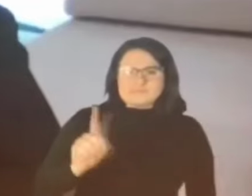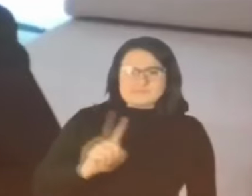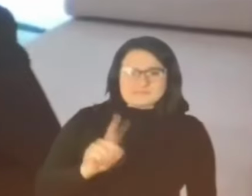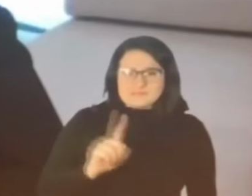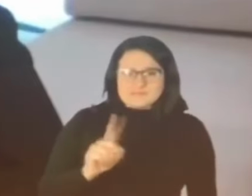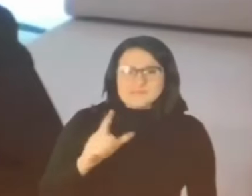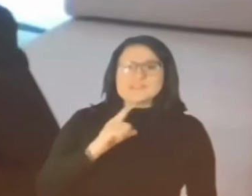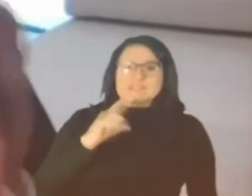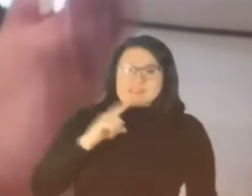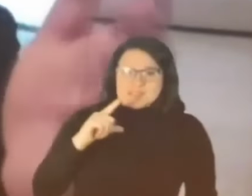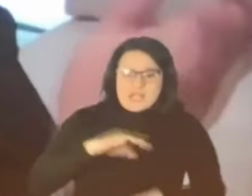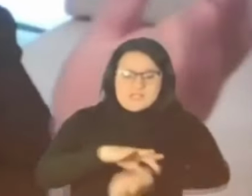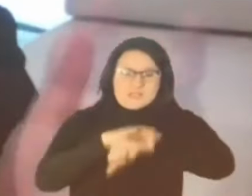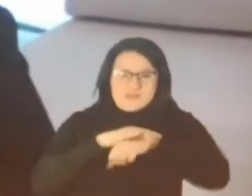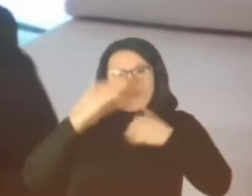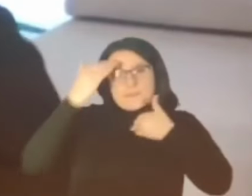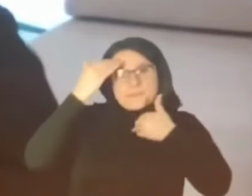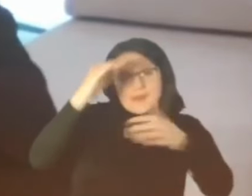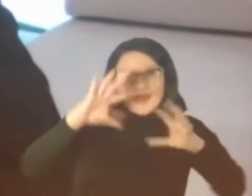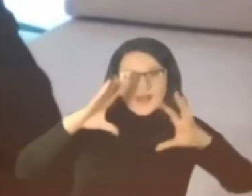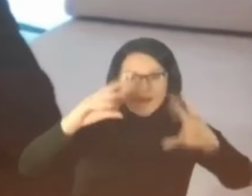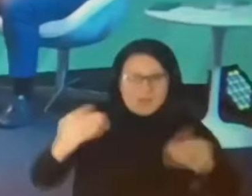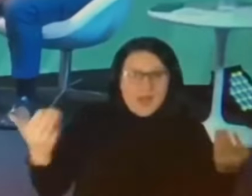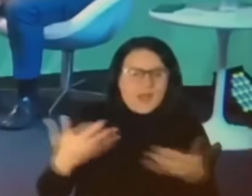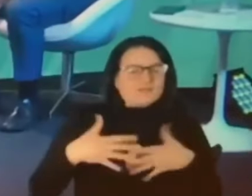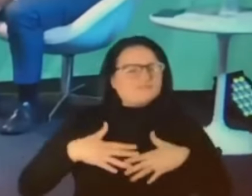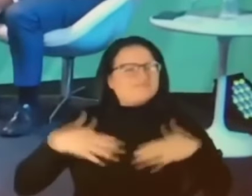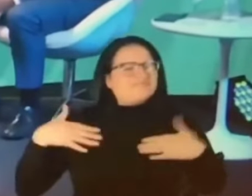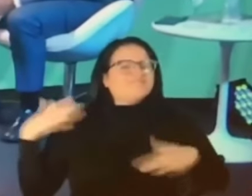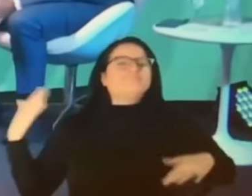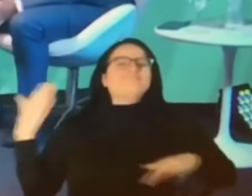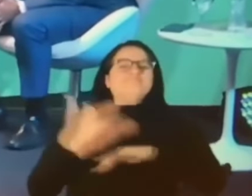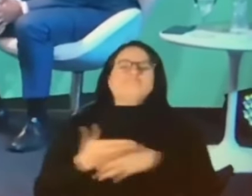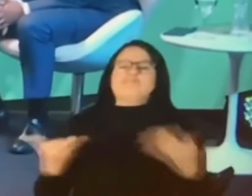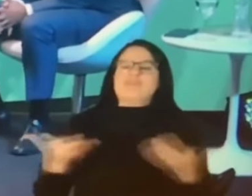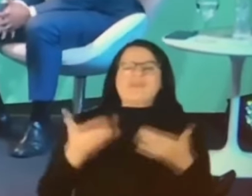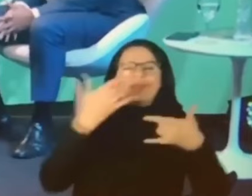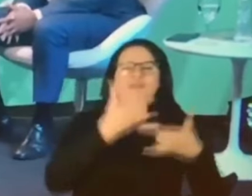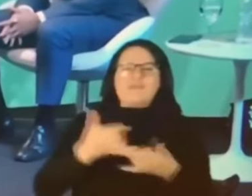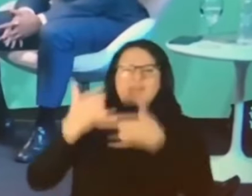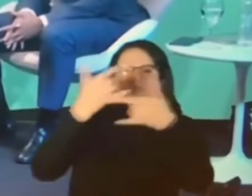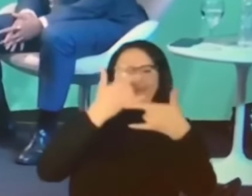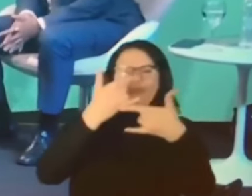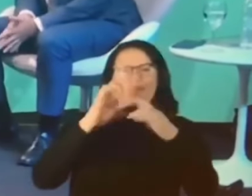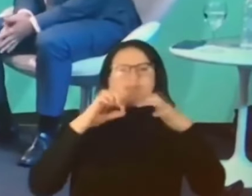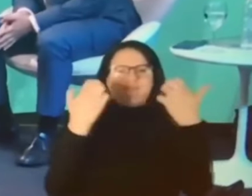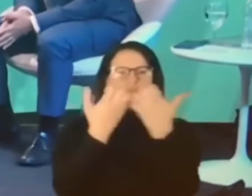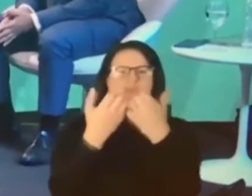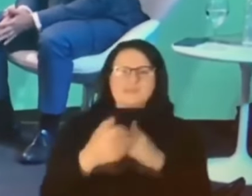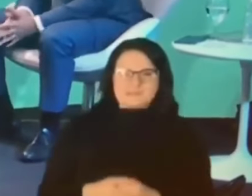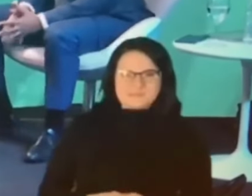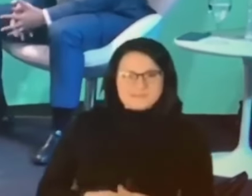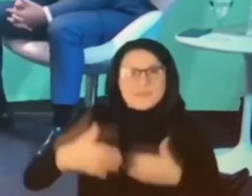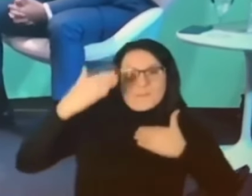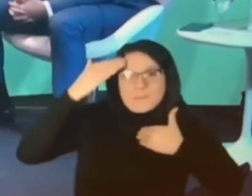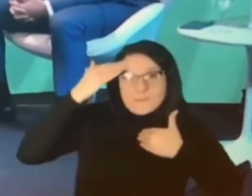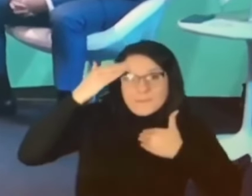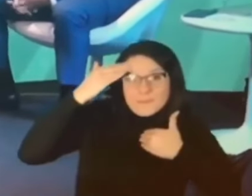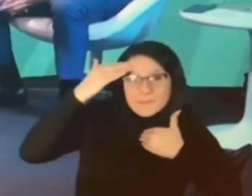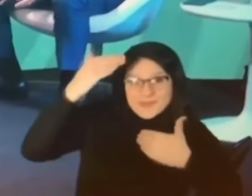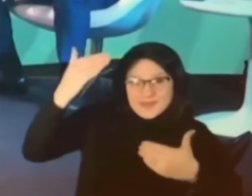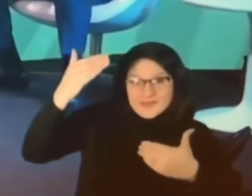insegurança política. Obrigado a todos, foi um grande prazer participar desse magnífico evento. Muito obrigado a você, doutor